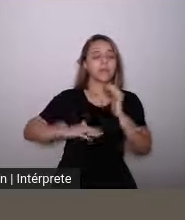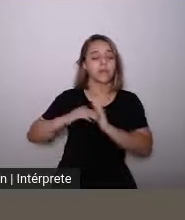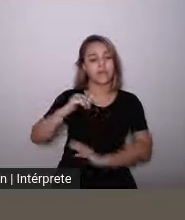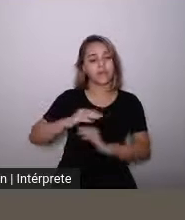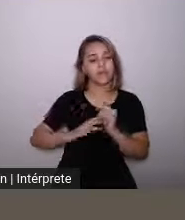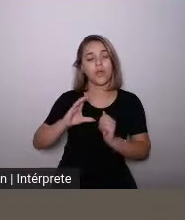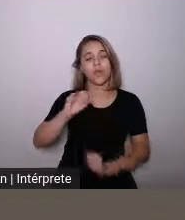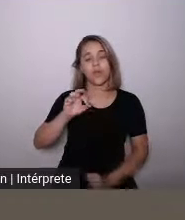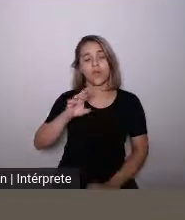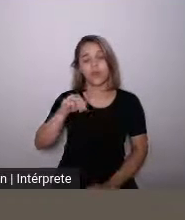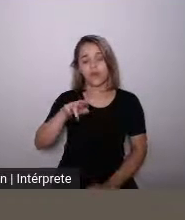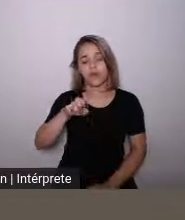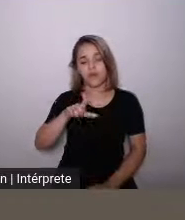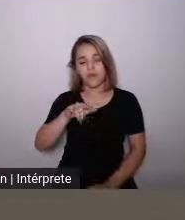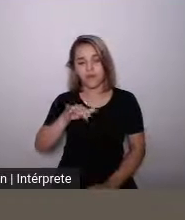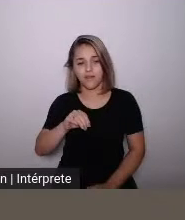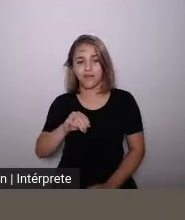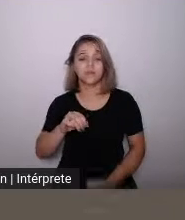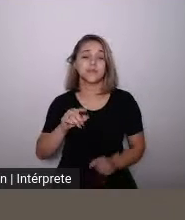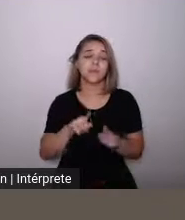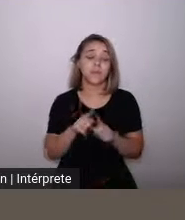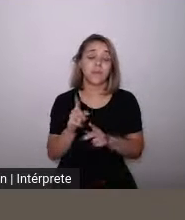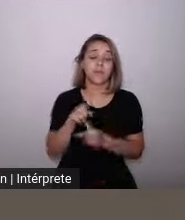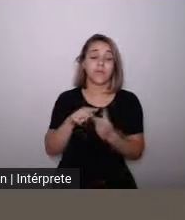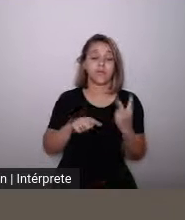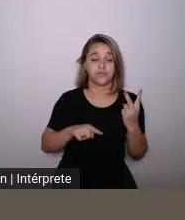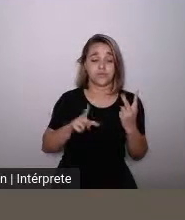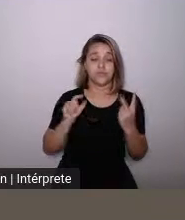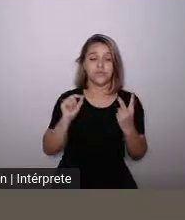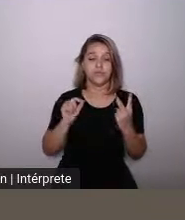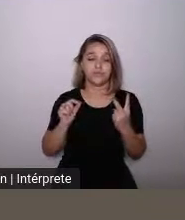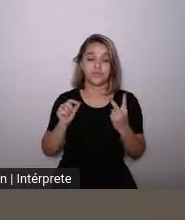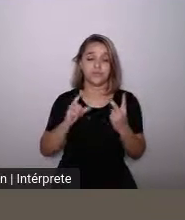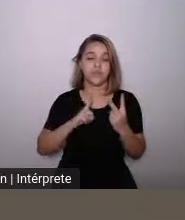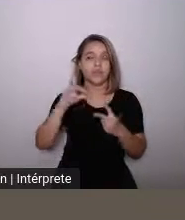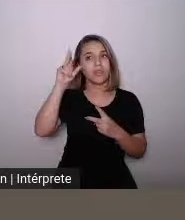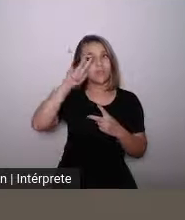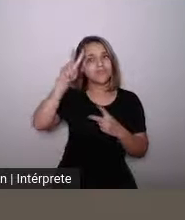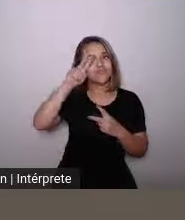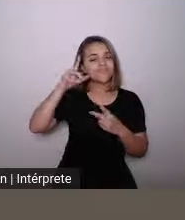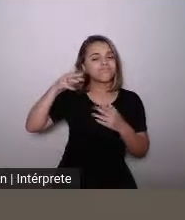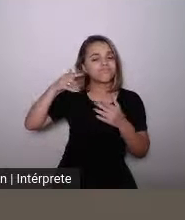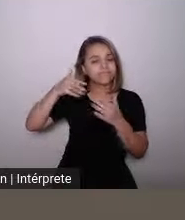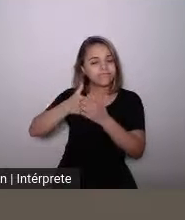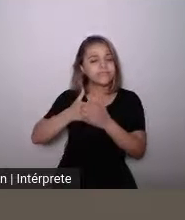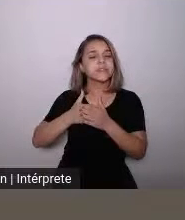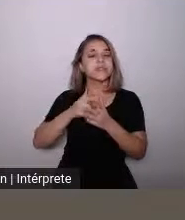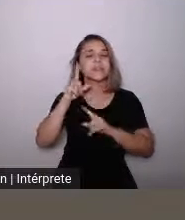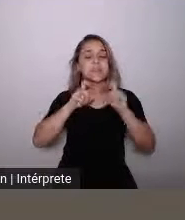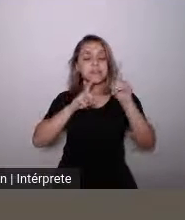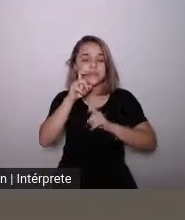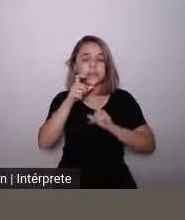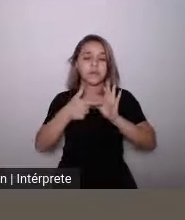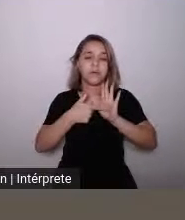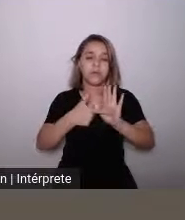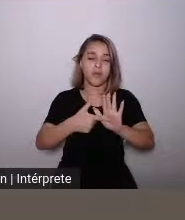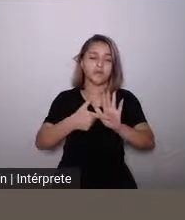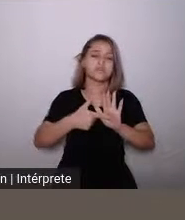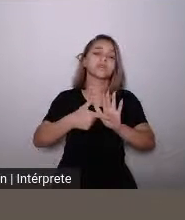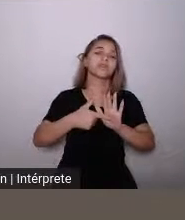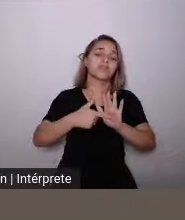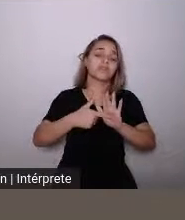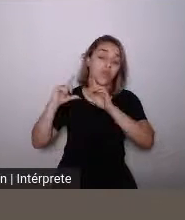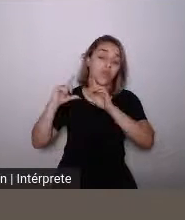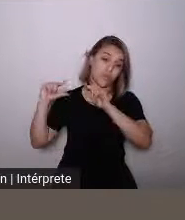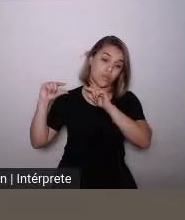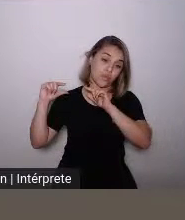Guelde. Ambos foram revisitados por uma herança expressionista, que se aproxima de uma tradição popular gótica, lembrando